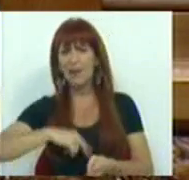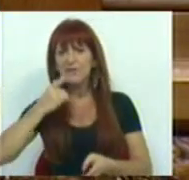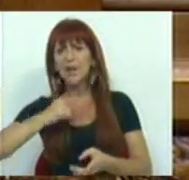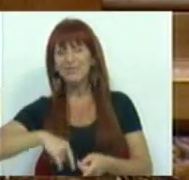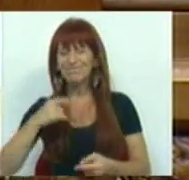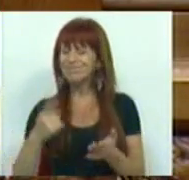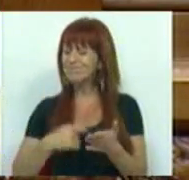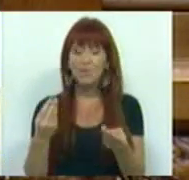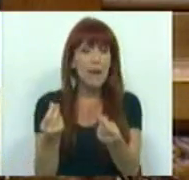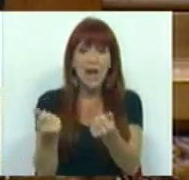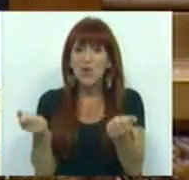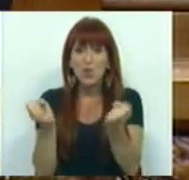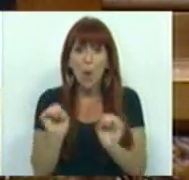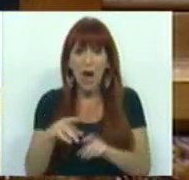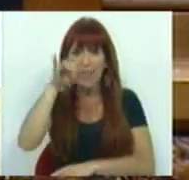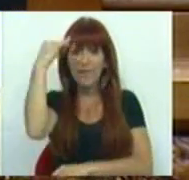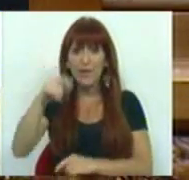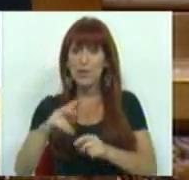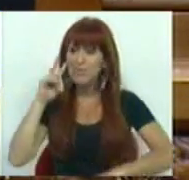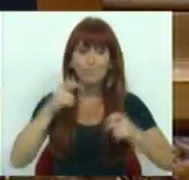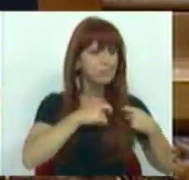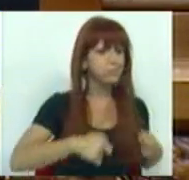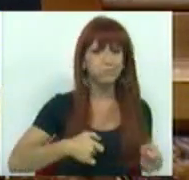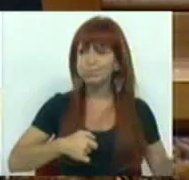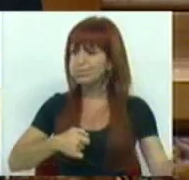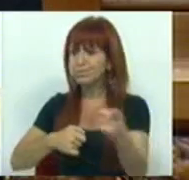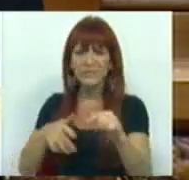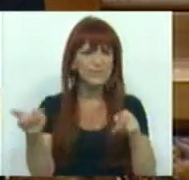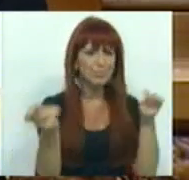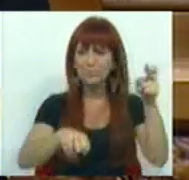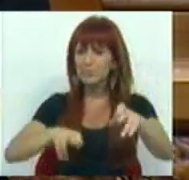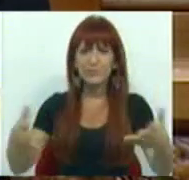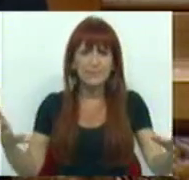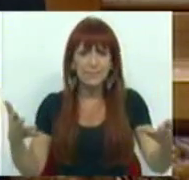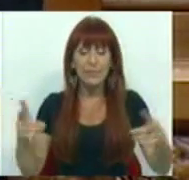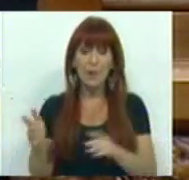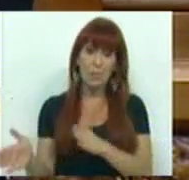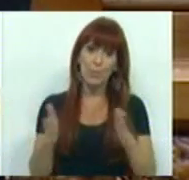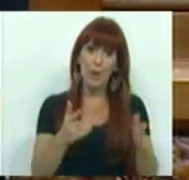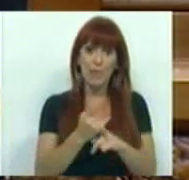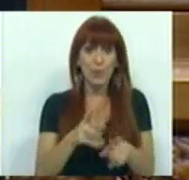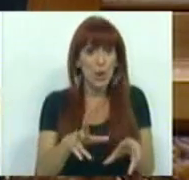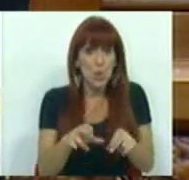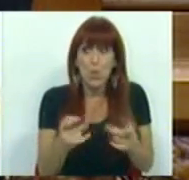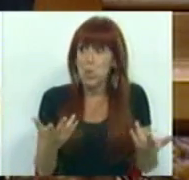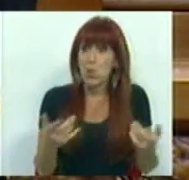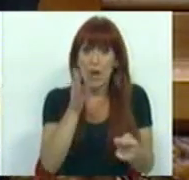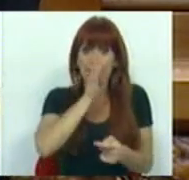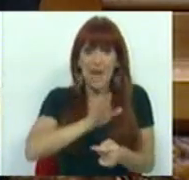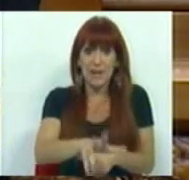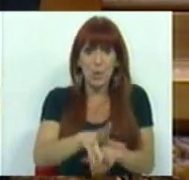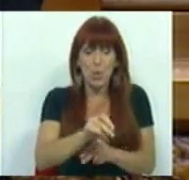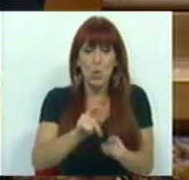a falta de meios e a dificuldade de fiscalização destas situações. Por um lado, porque nunca foi posta em